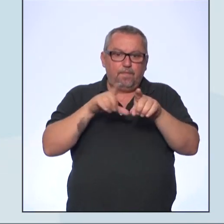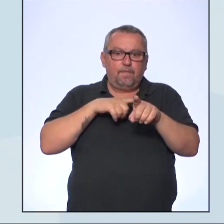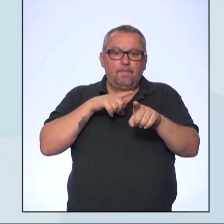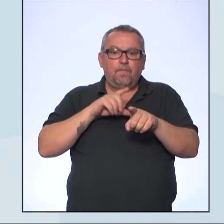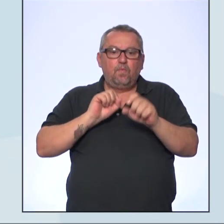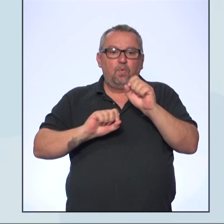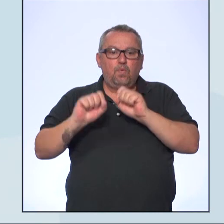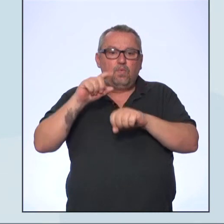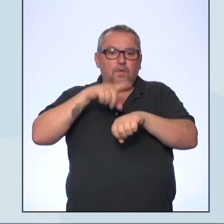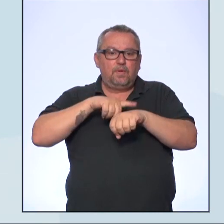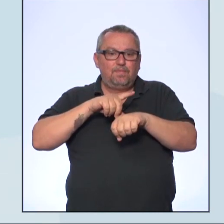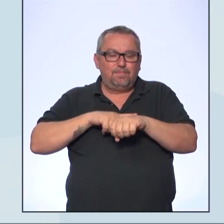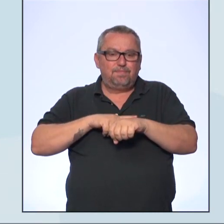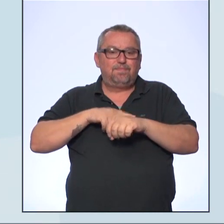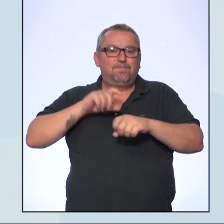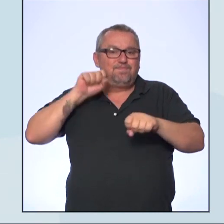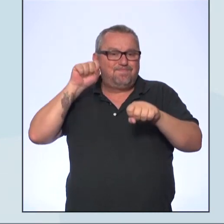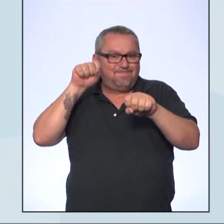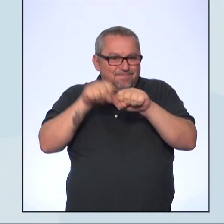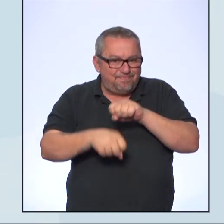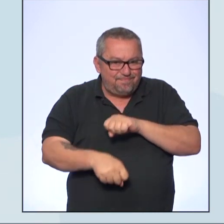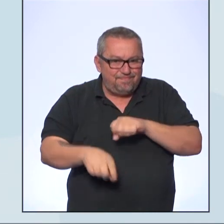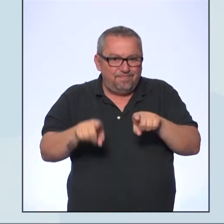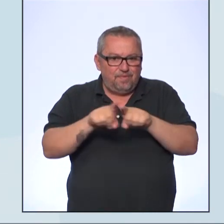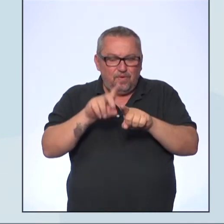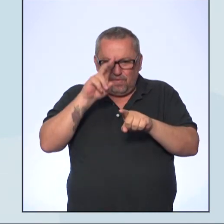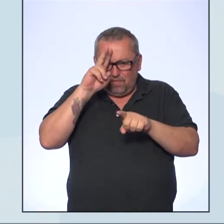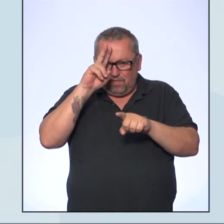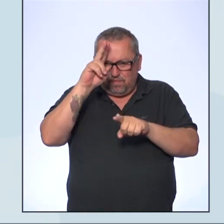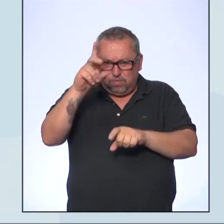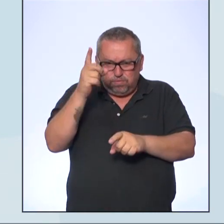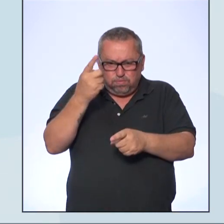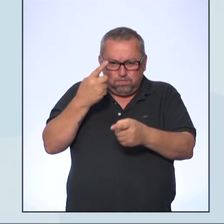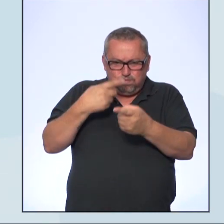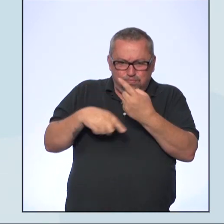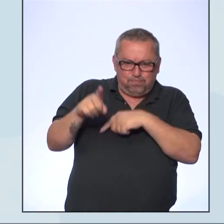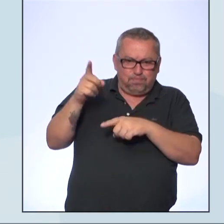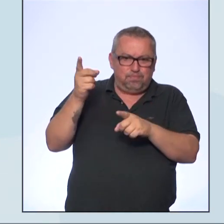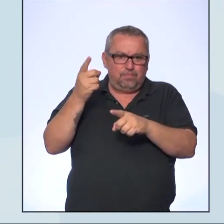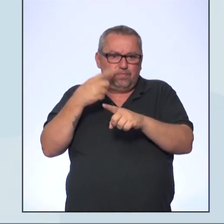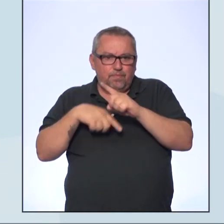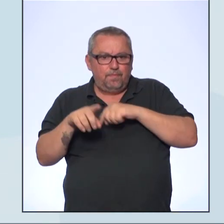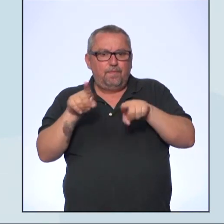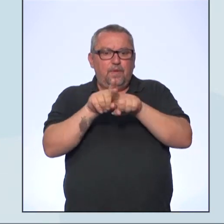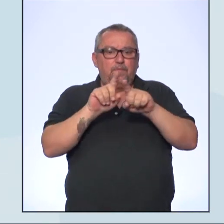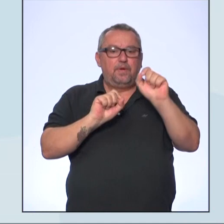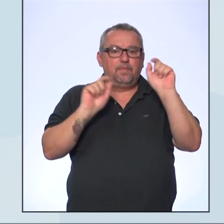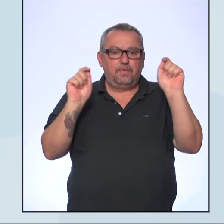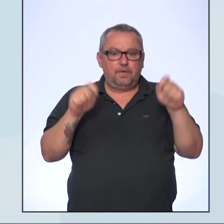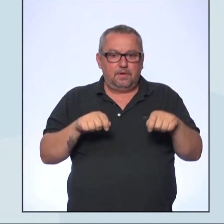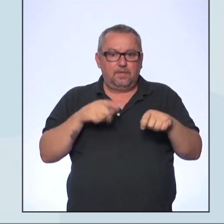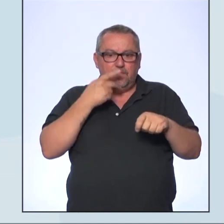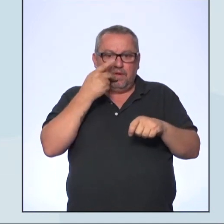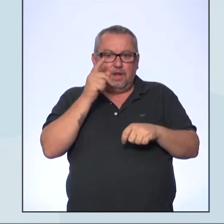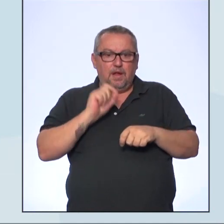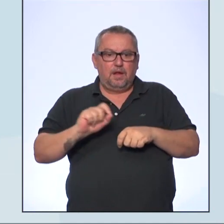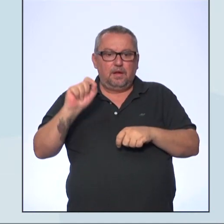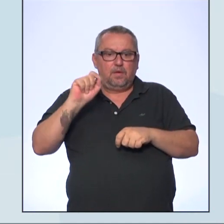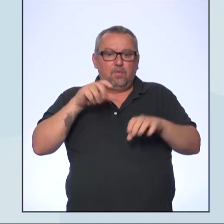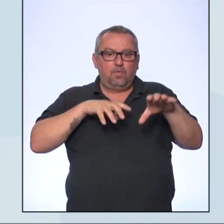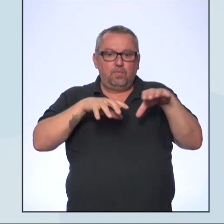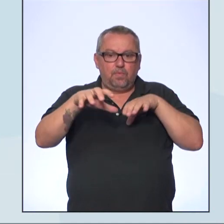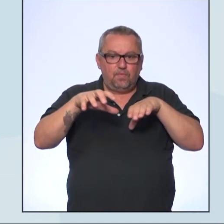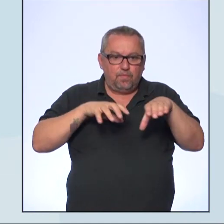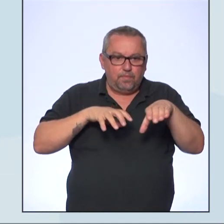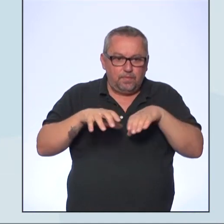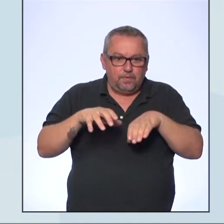estavam passando por um período violento e de intensas transformações. Vimos também que é possível, então, afirmar que o movimento